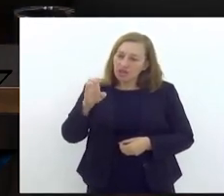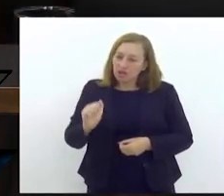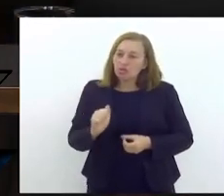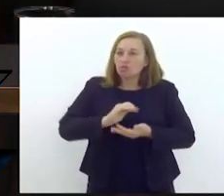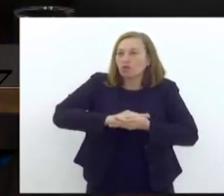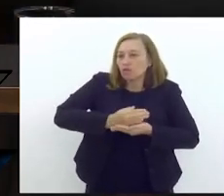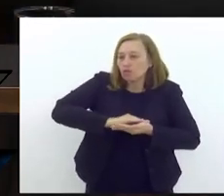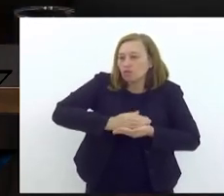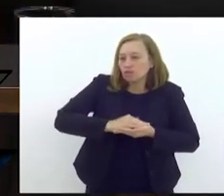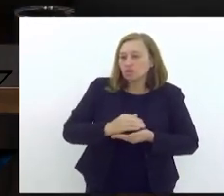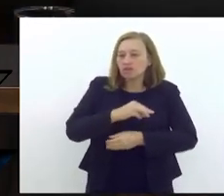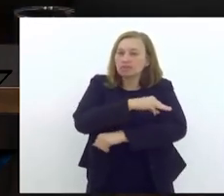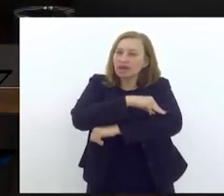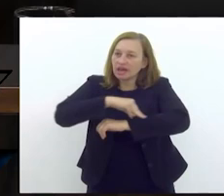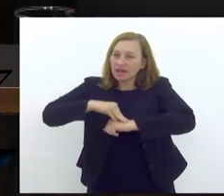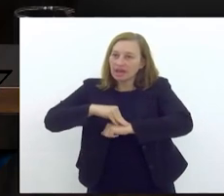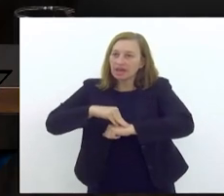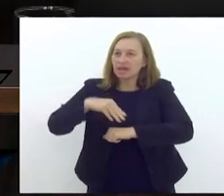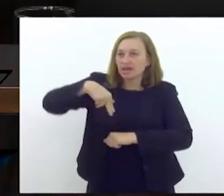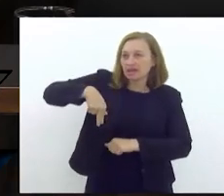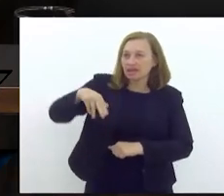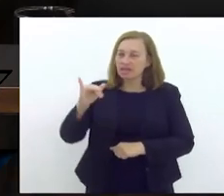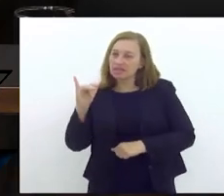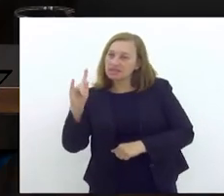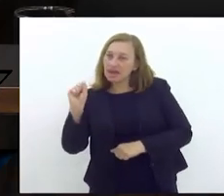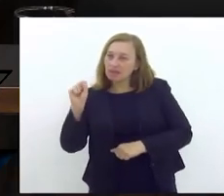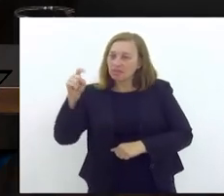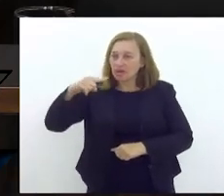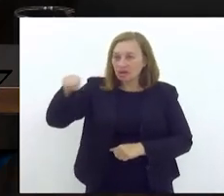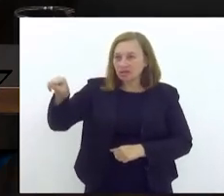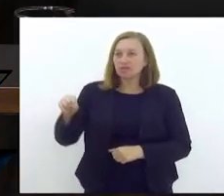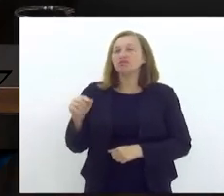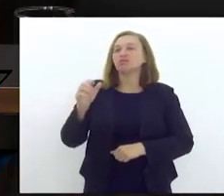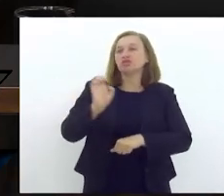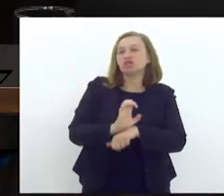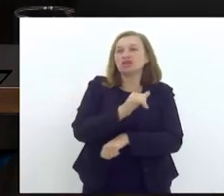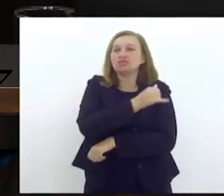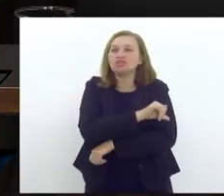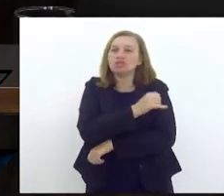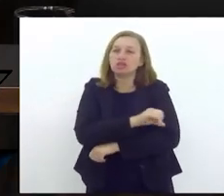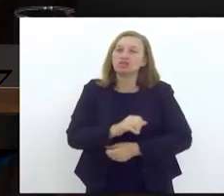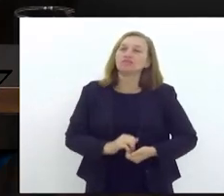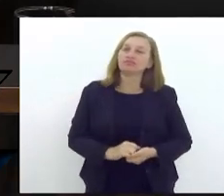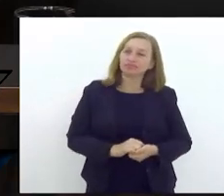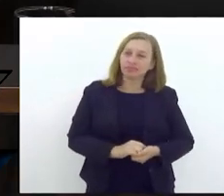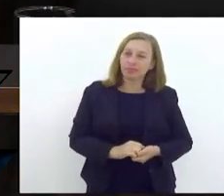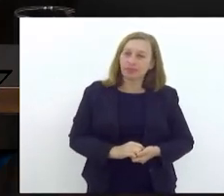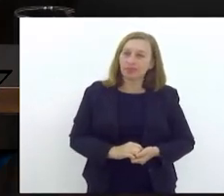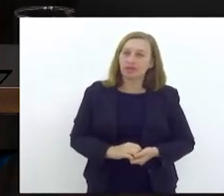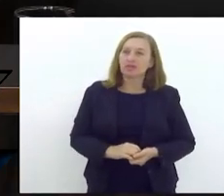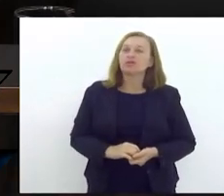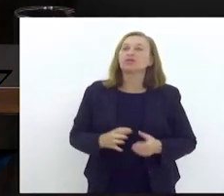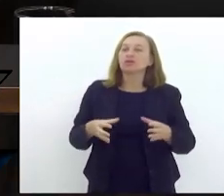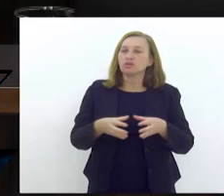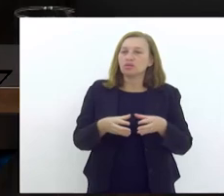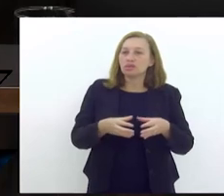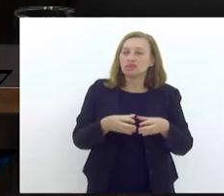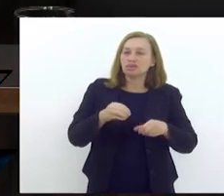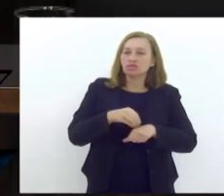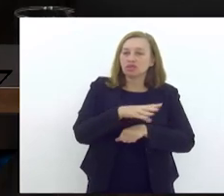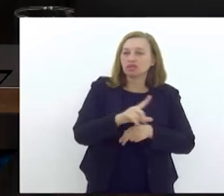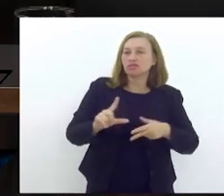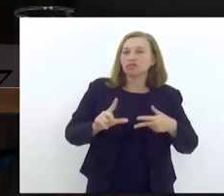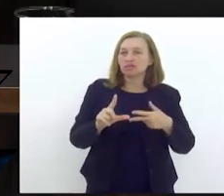Conceição de Macabu que saman do Estado do Rio de Janeiro da Providência da comissão de indicação